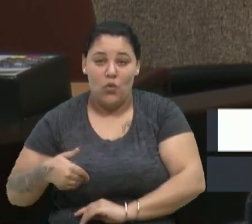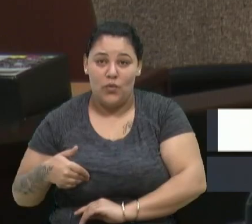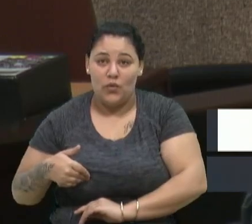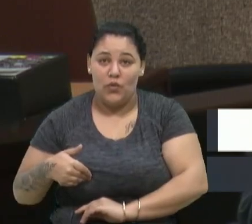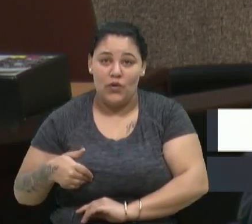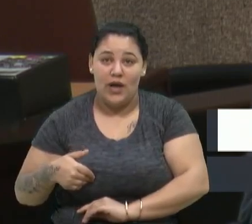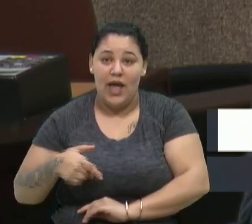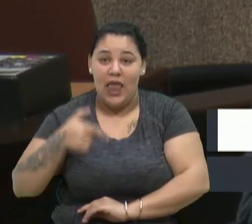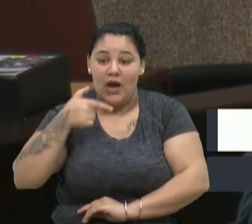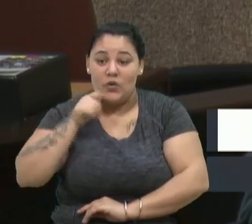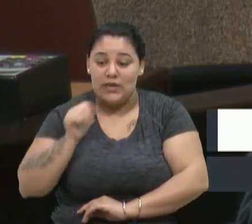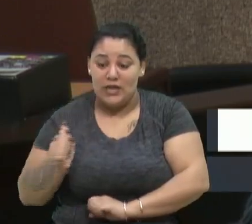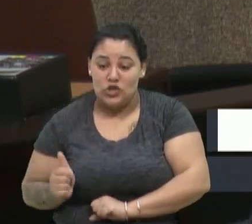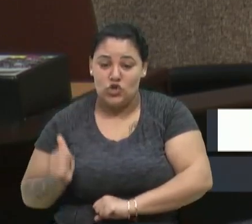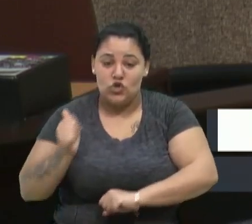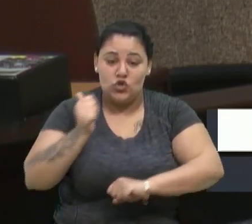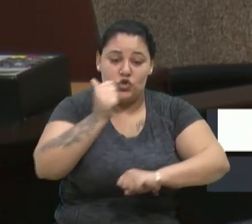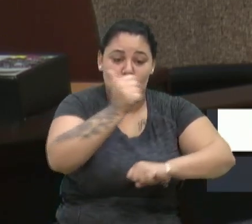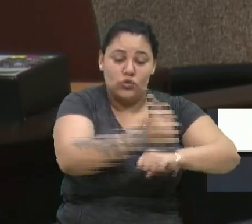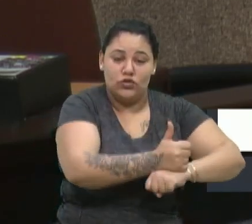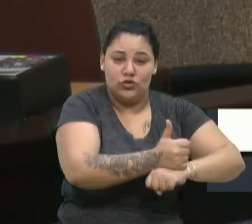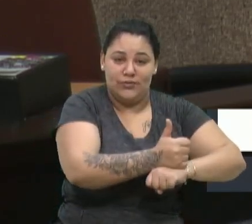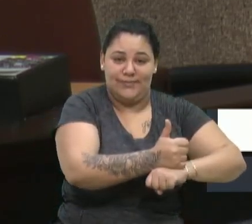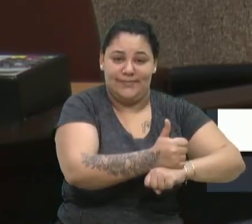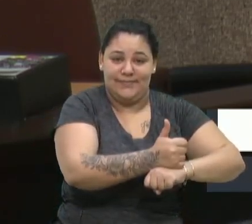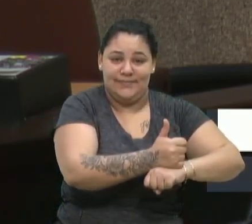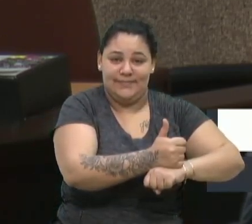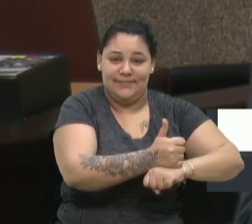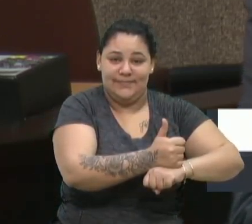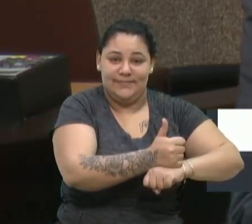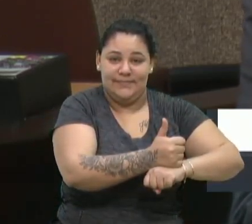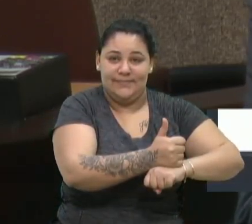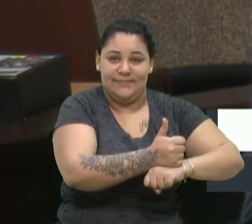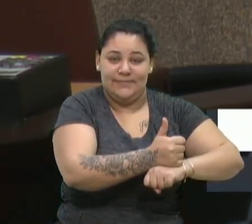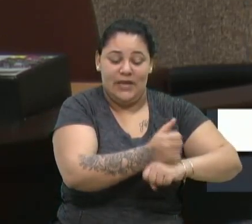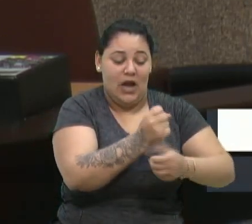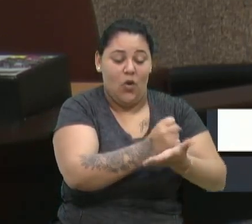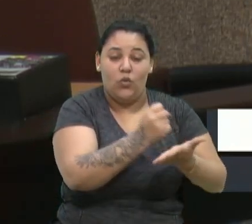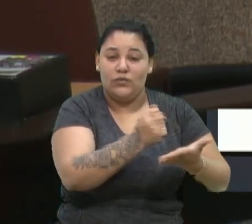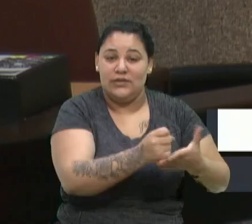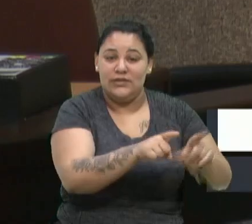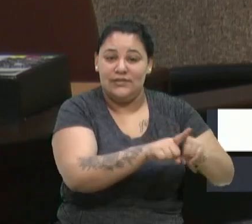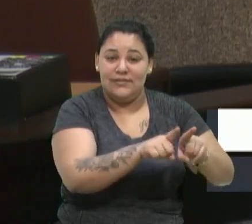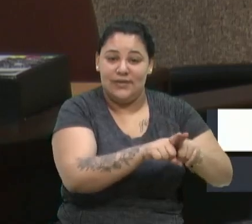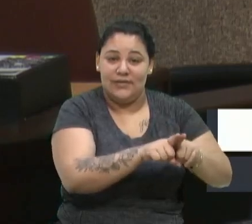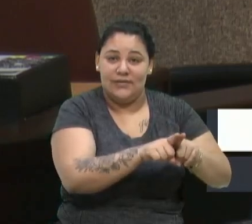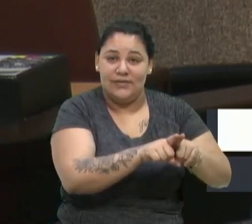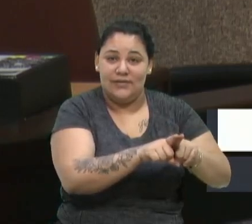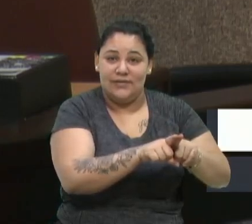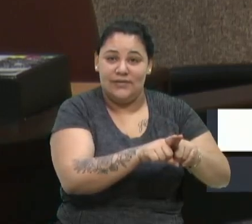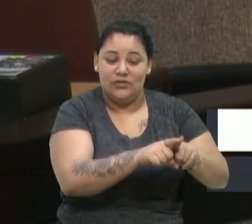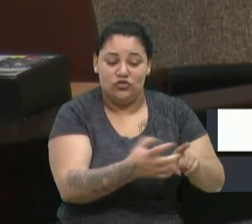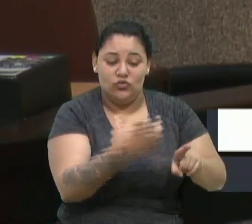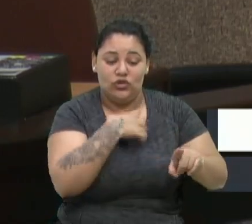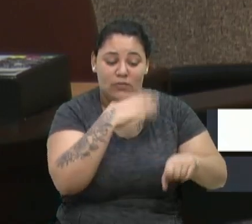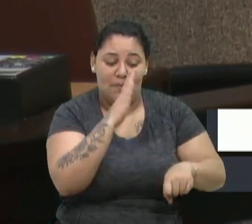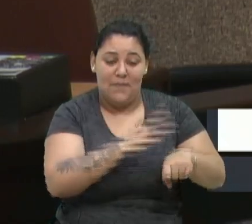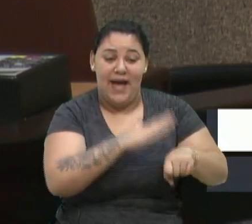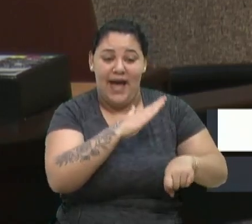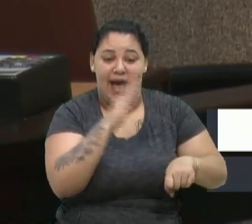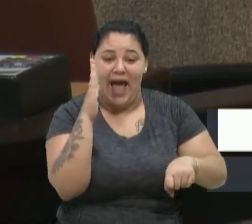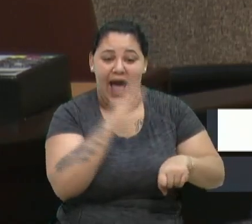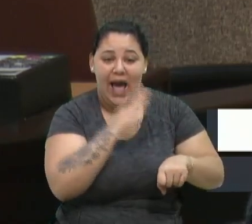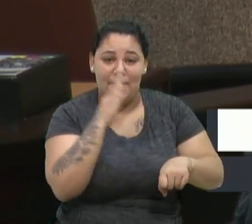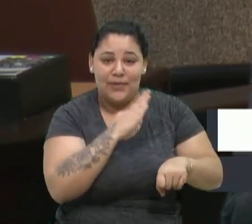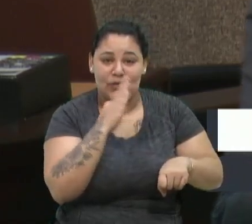ela condiciona, vereador presidente, de que a contratação, de uma forma mais ágil, mais